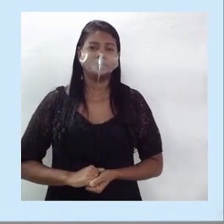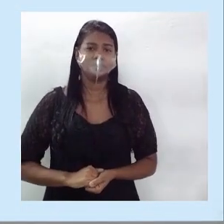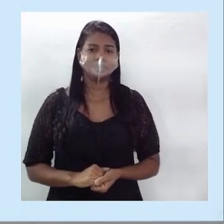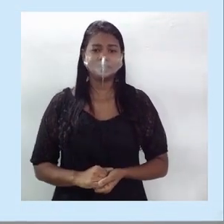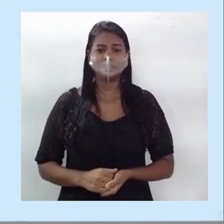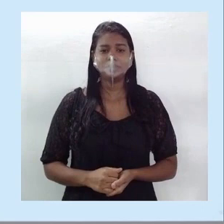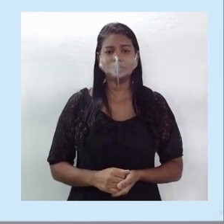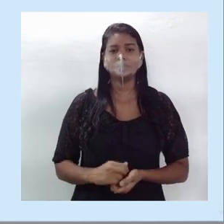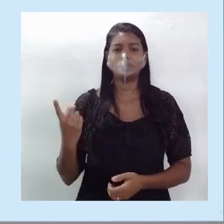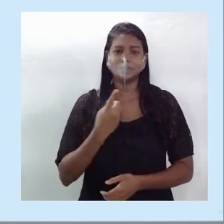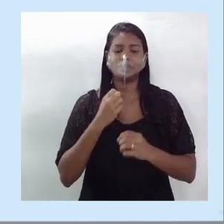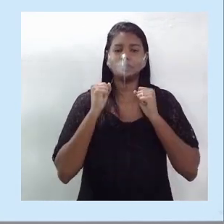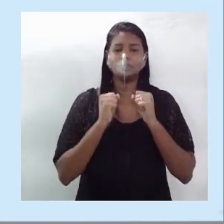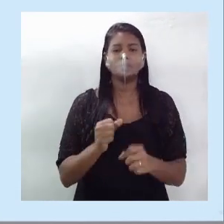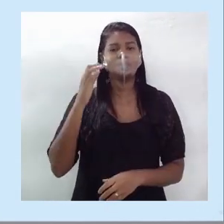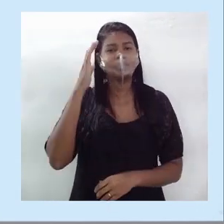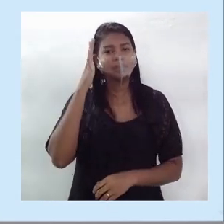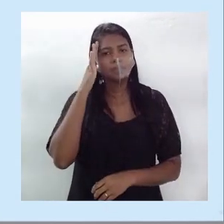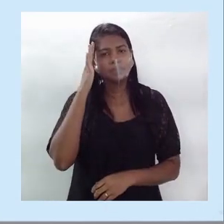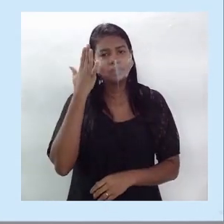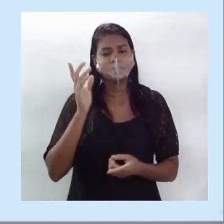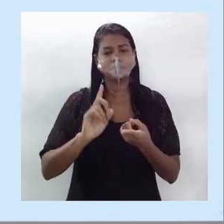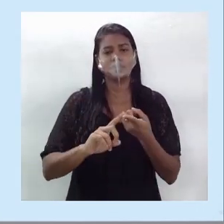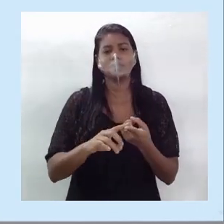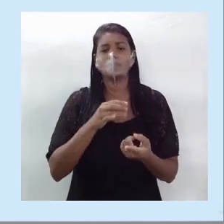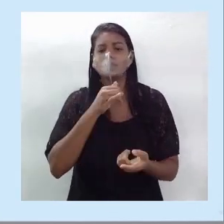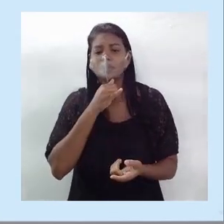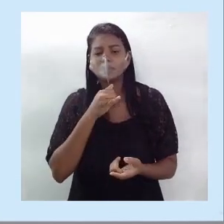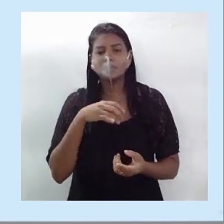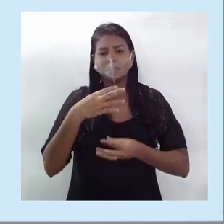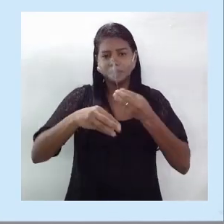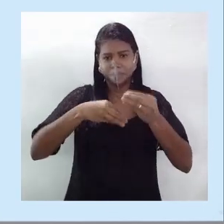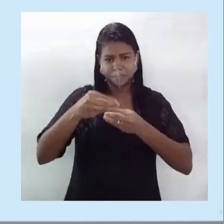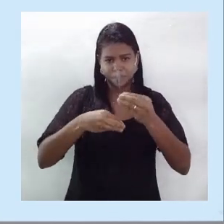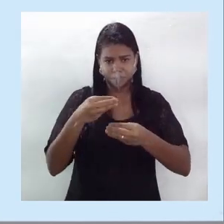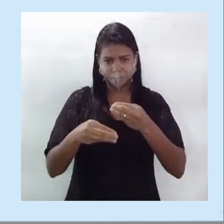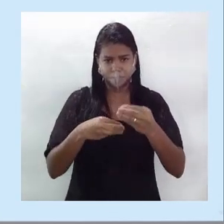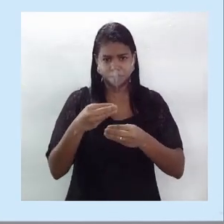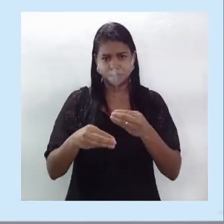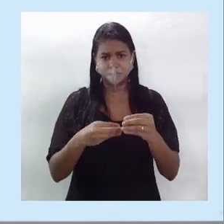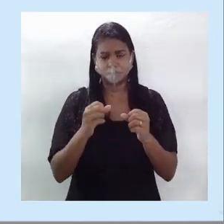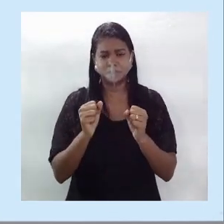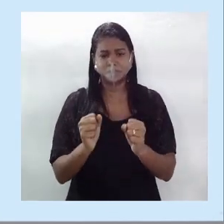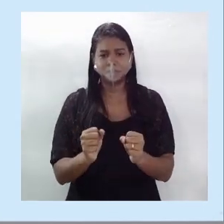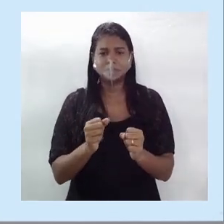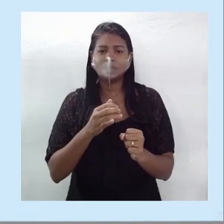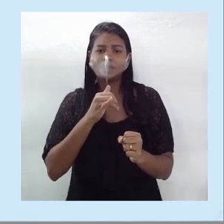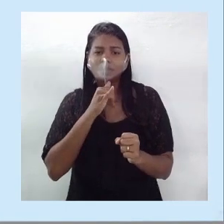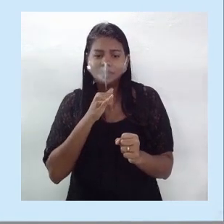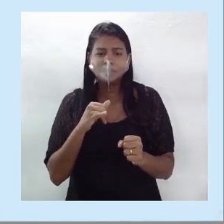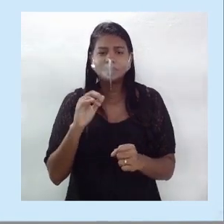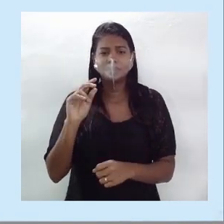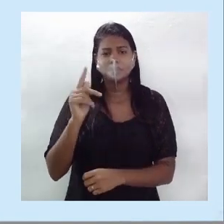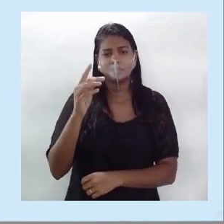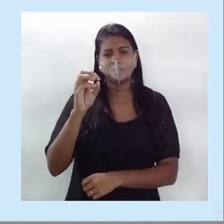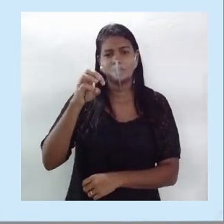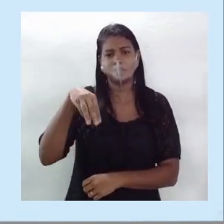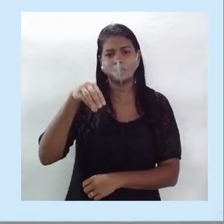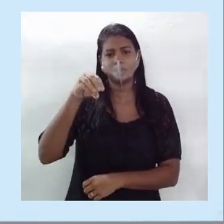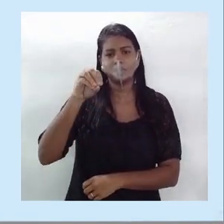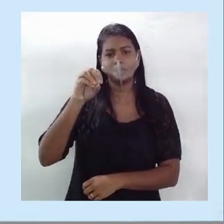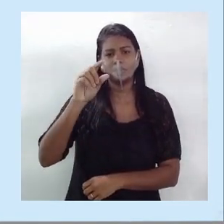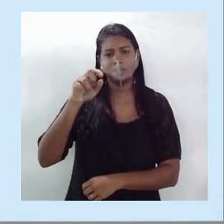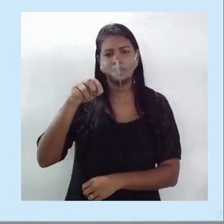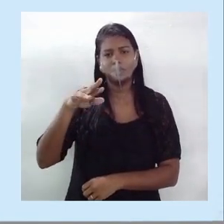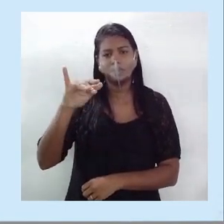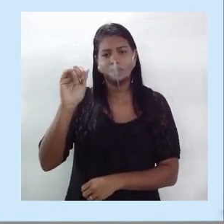ir também para a classificação das misturas. A mistura ela pode ser homogênea, ela pode